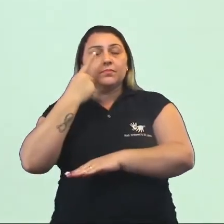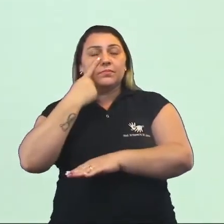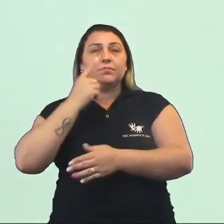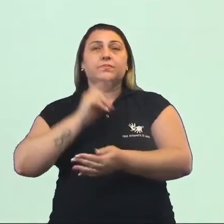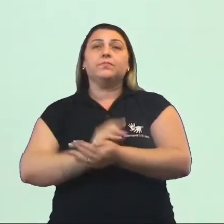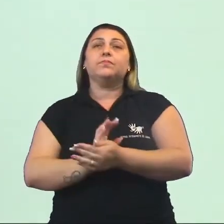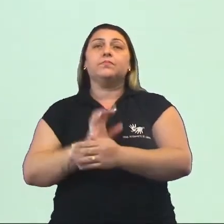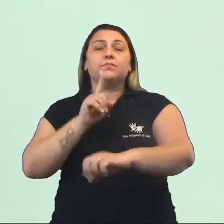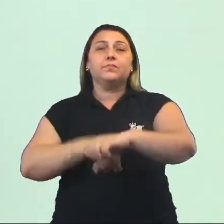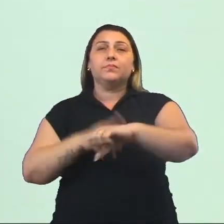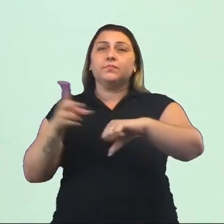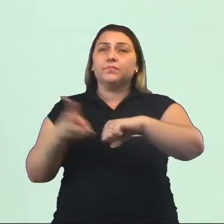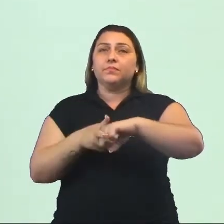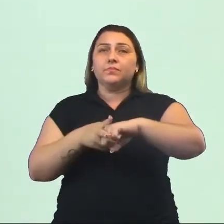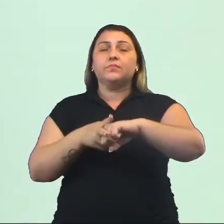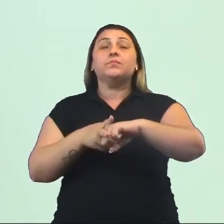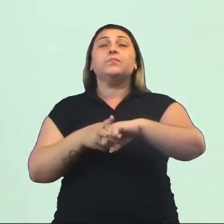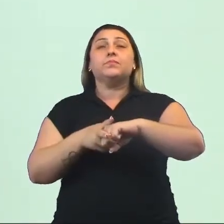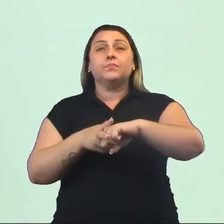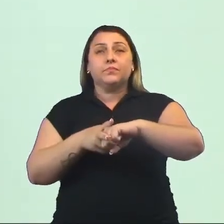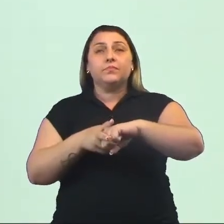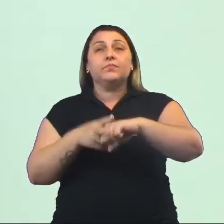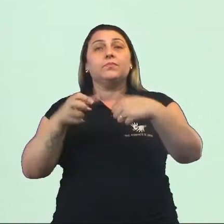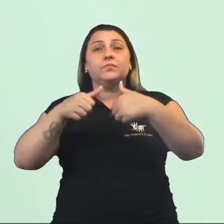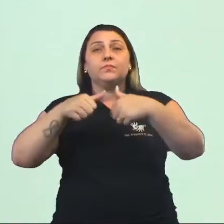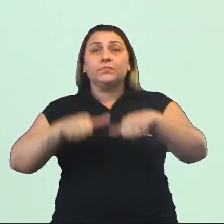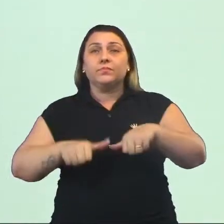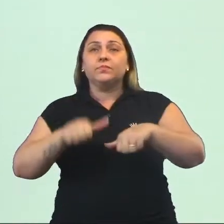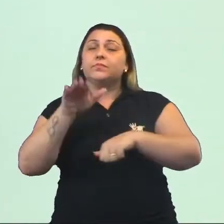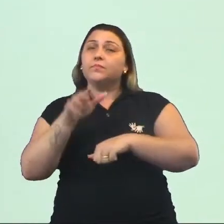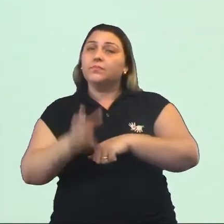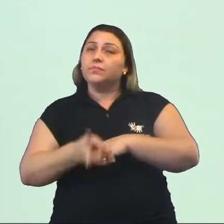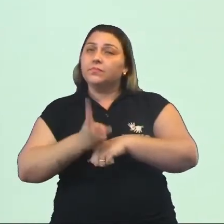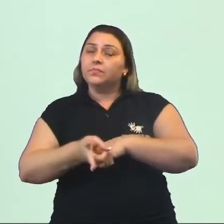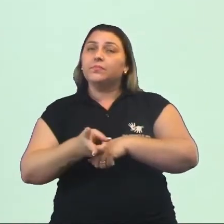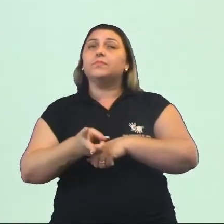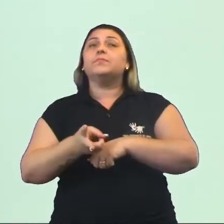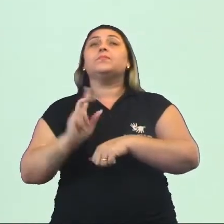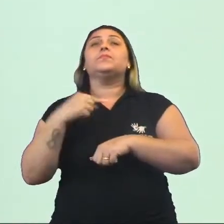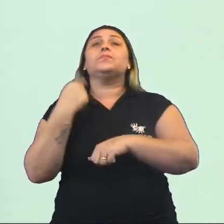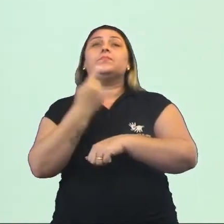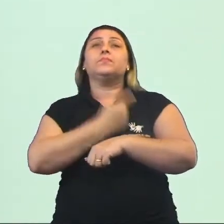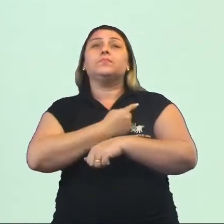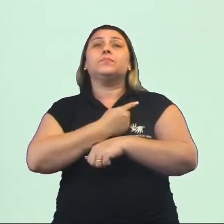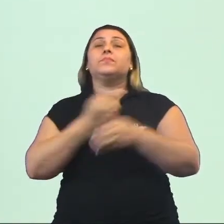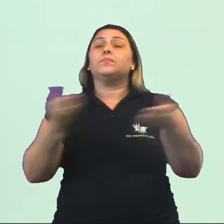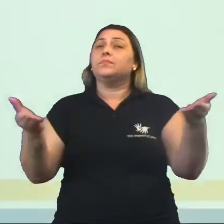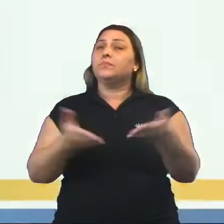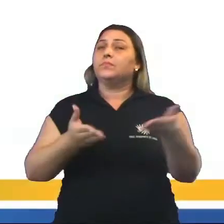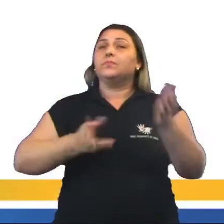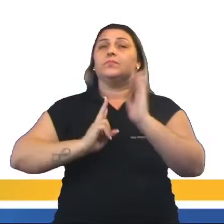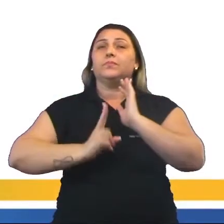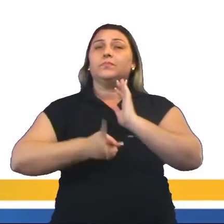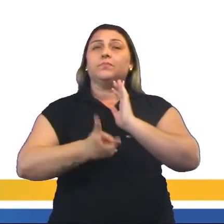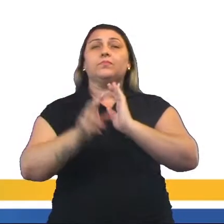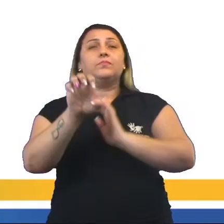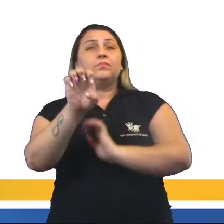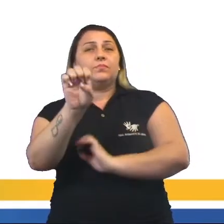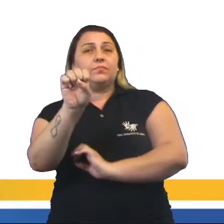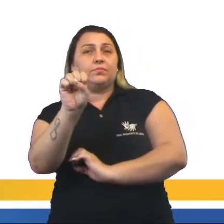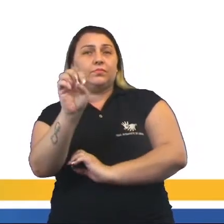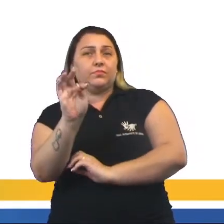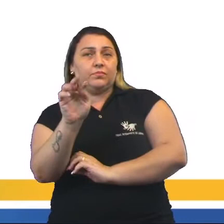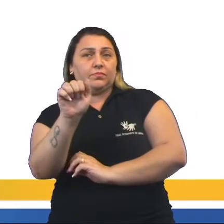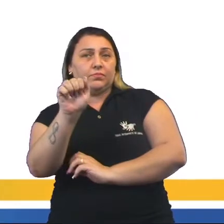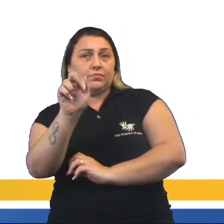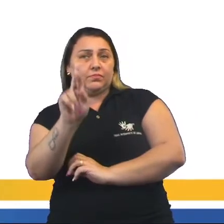aí? Ele está lendo, ele está nadando. Então, esse é o nosso present continuous. E a gente vai falar um pouquinho